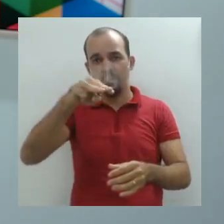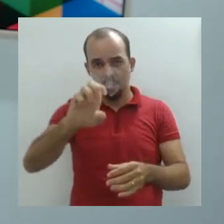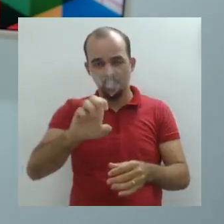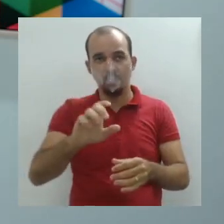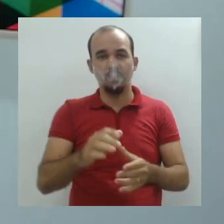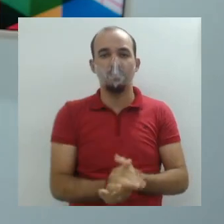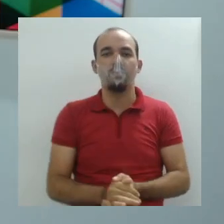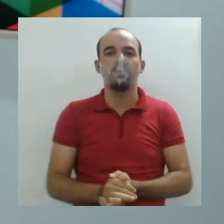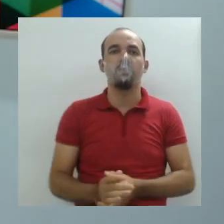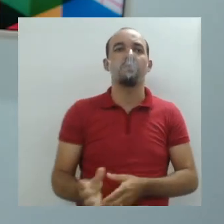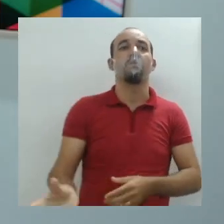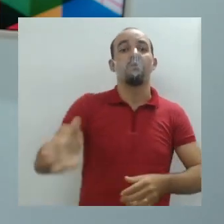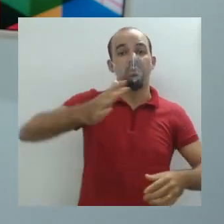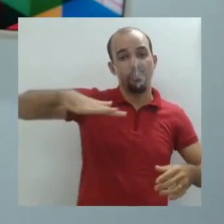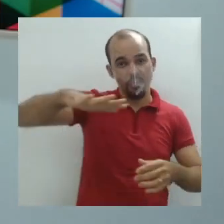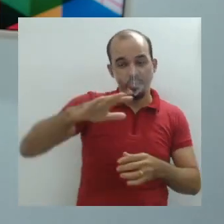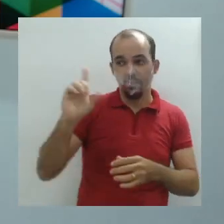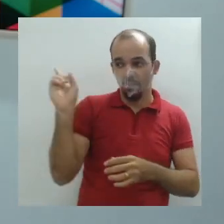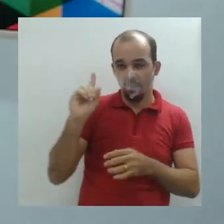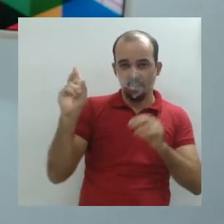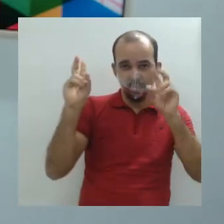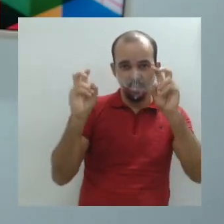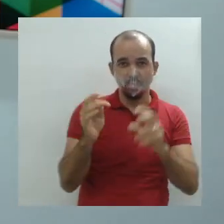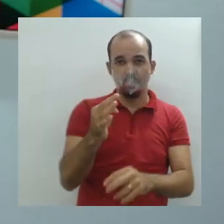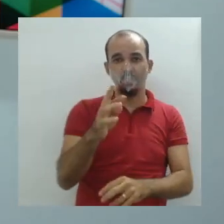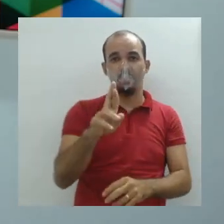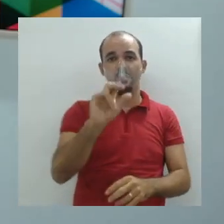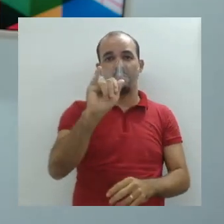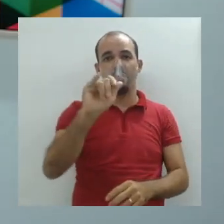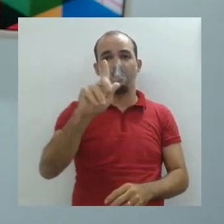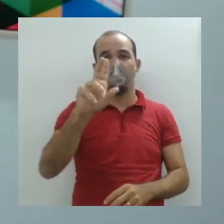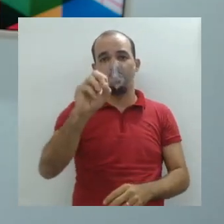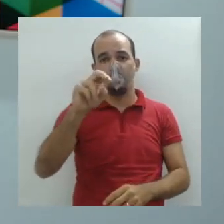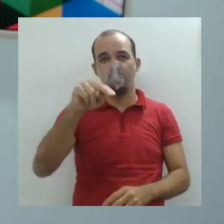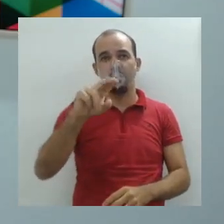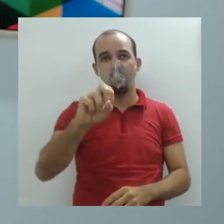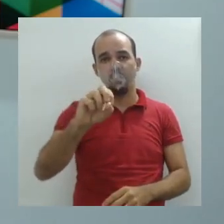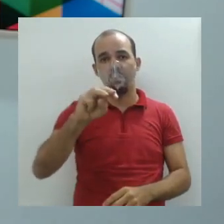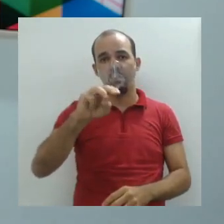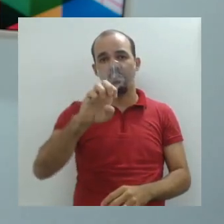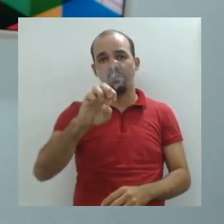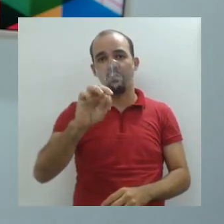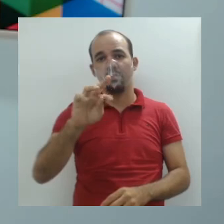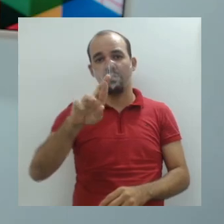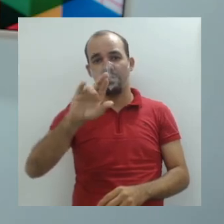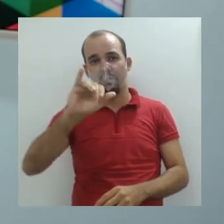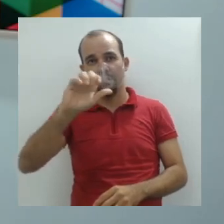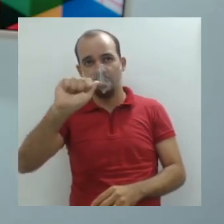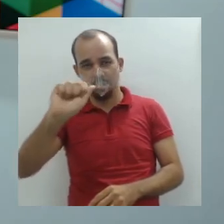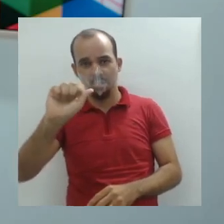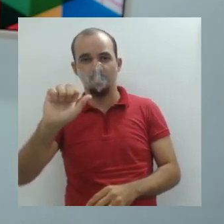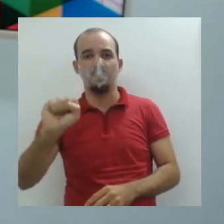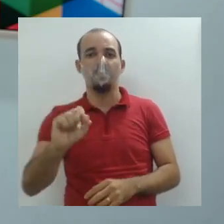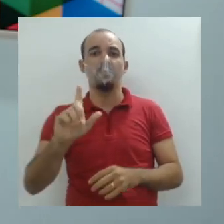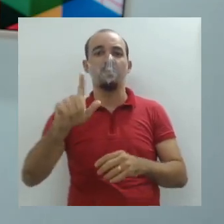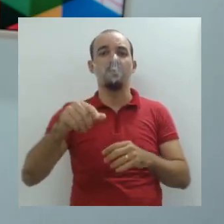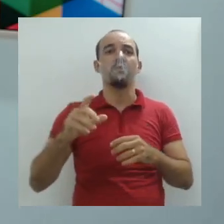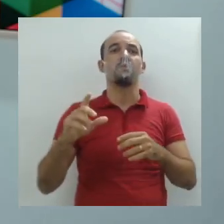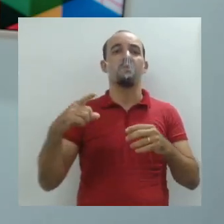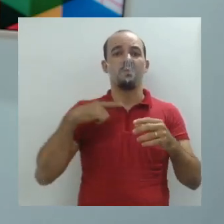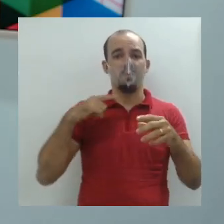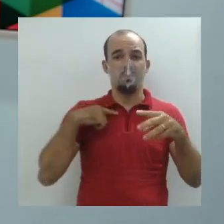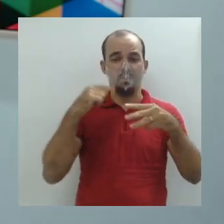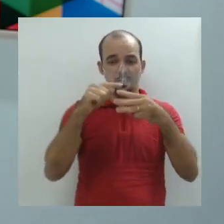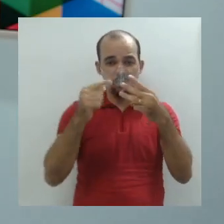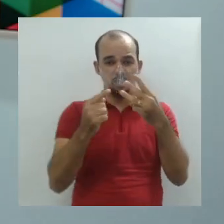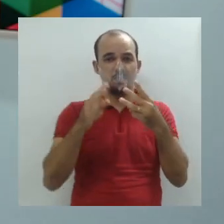existem comparações que são muito especiais. Aqui, nós vamos apresentar para você essas três razões trigonométricas, que são